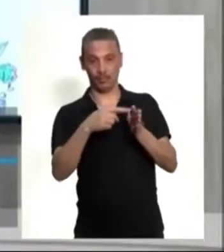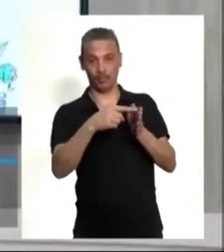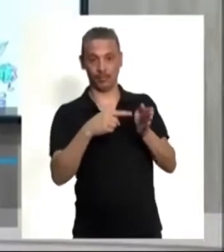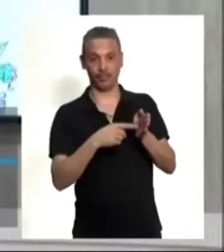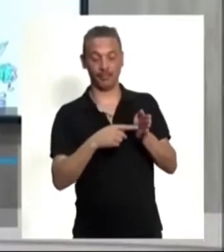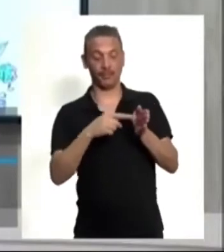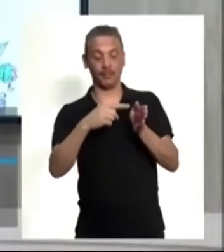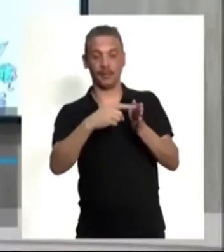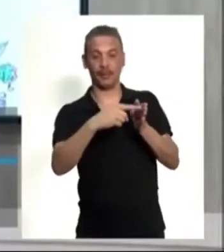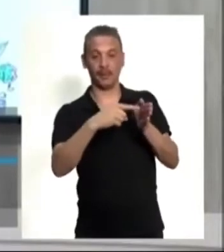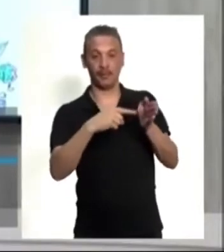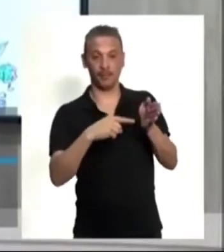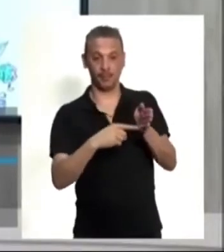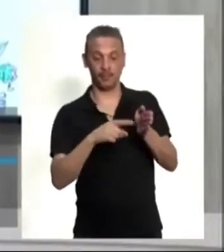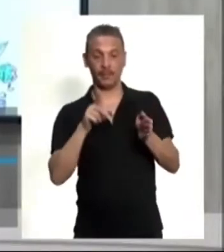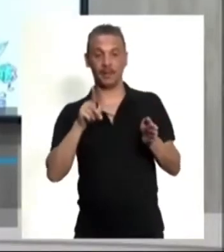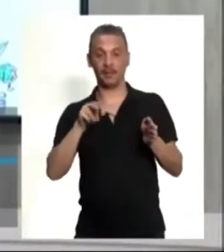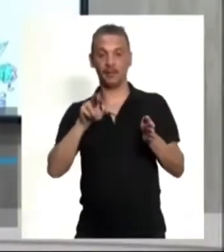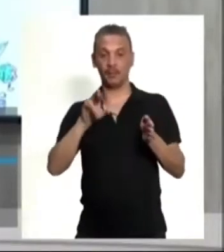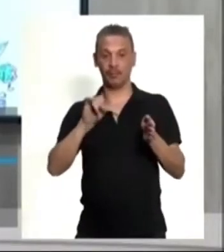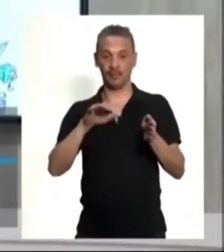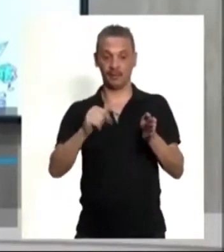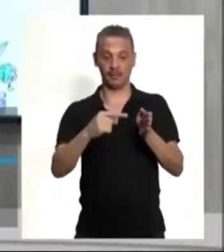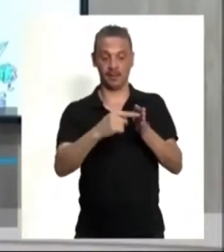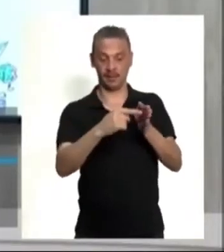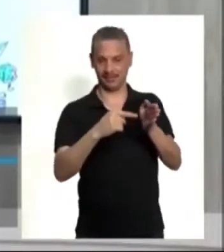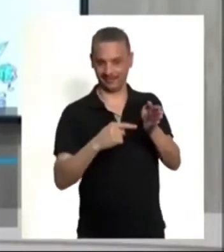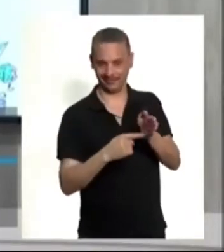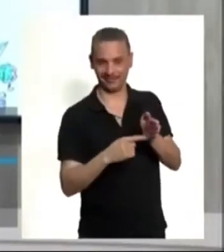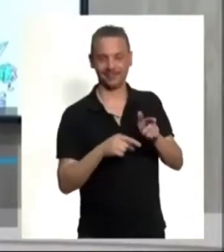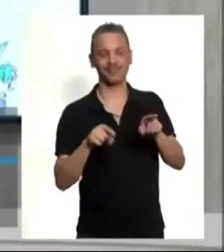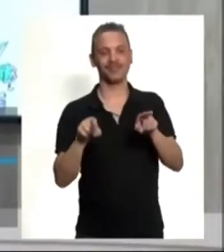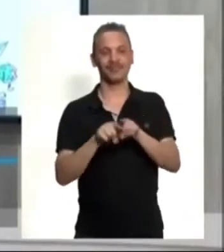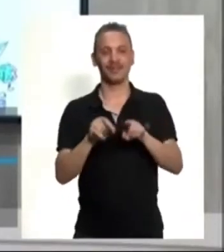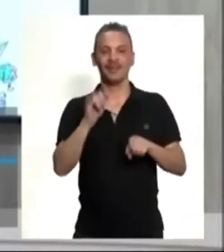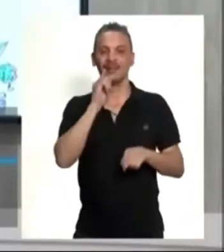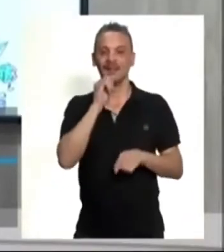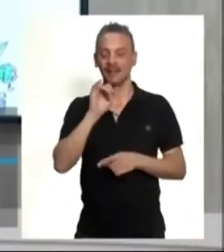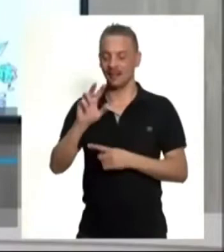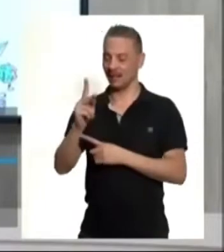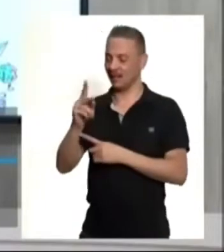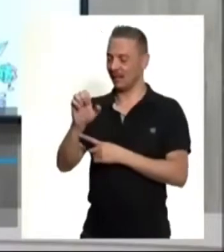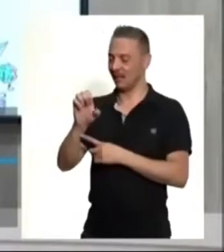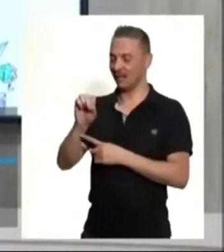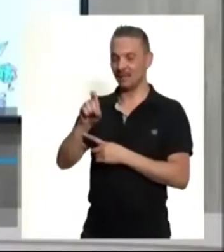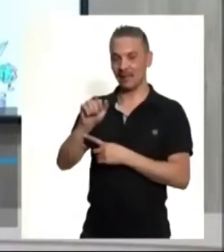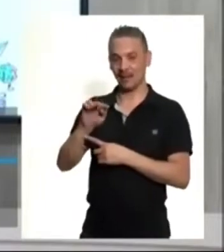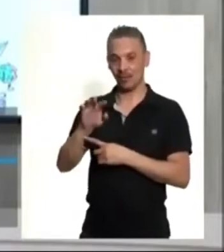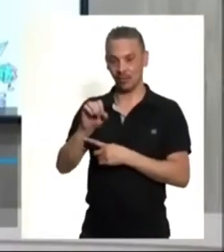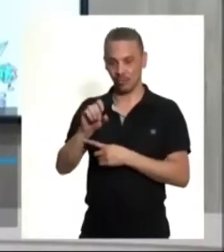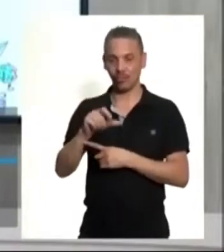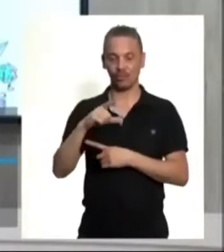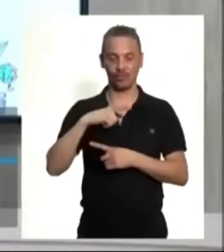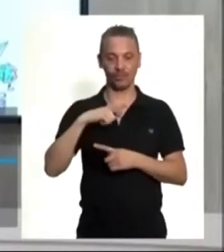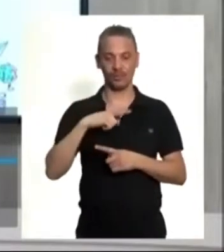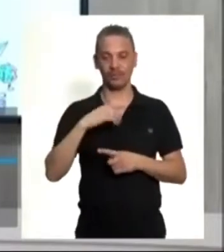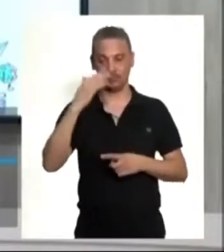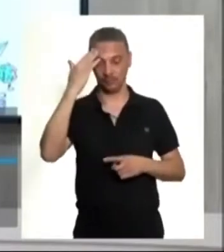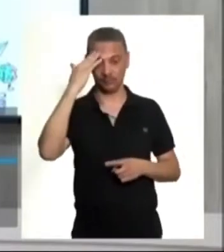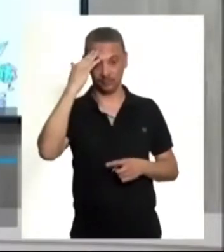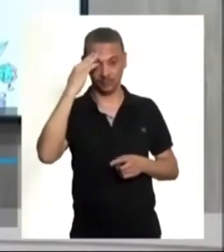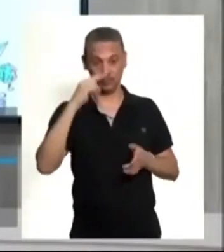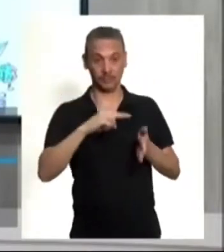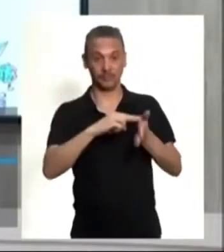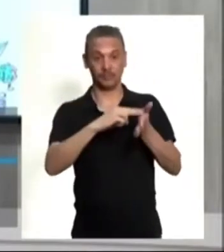prisma pentagonal. Se a base for um hexágono, lembra? Polígono que tem 6 lados, nós chamamos de prisma hexagonal. Por